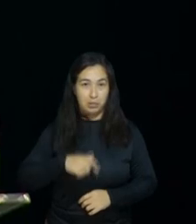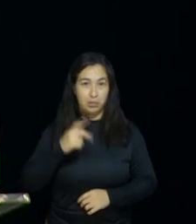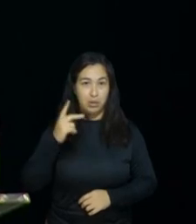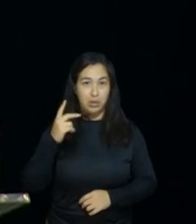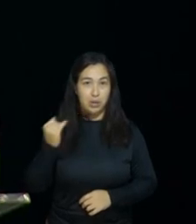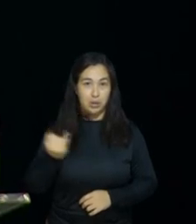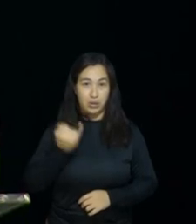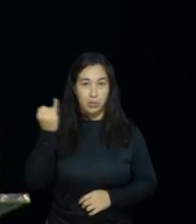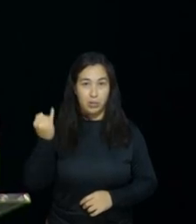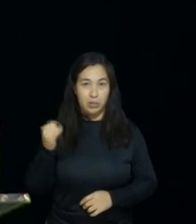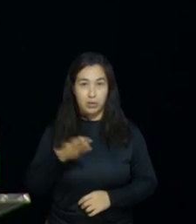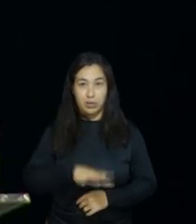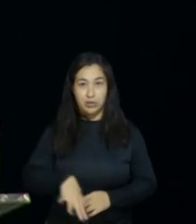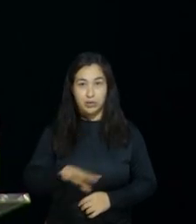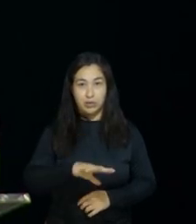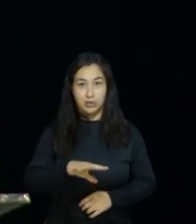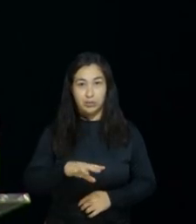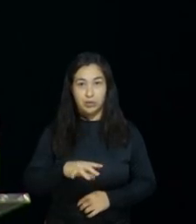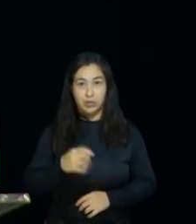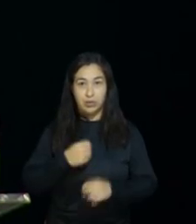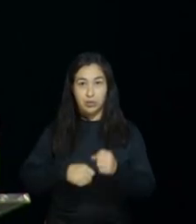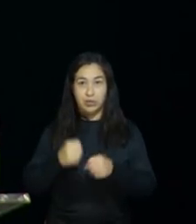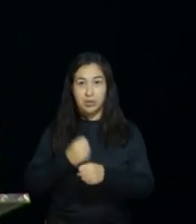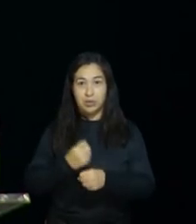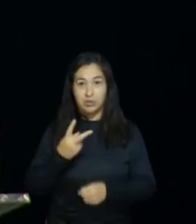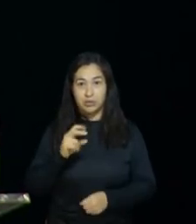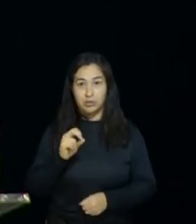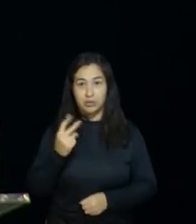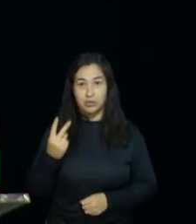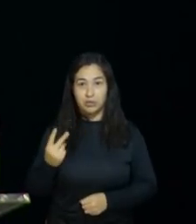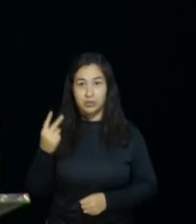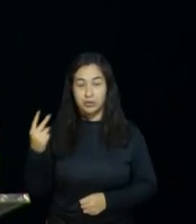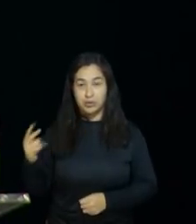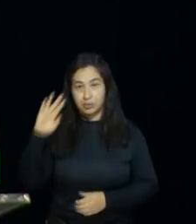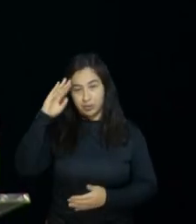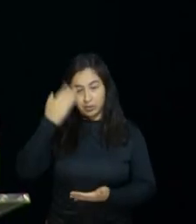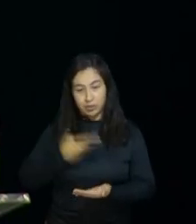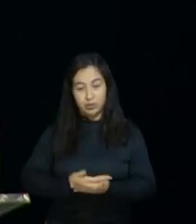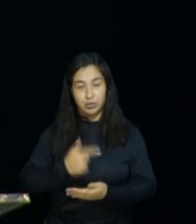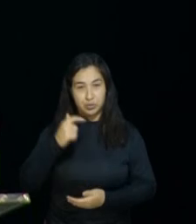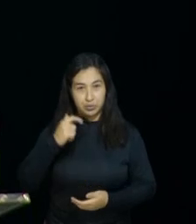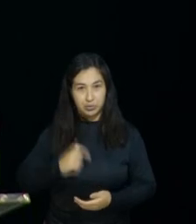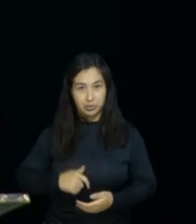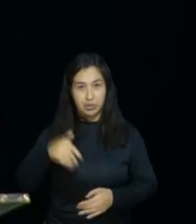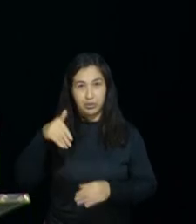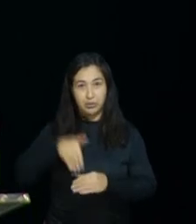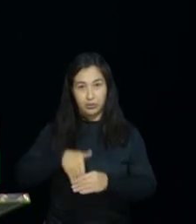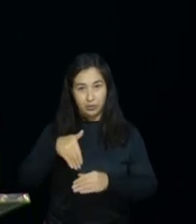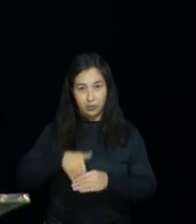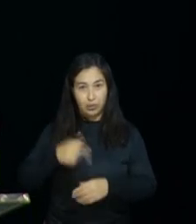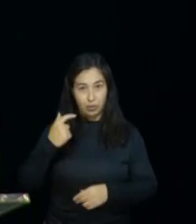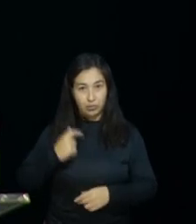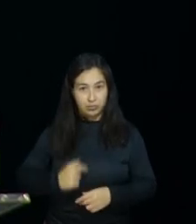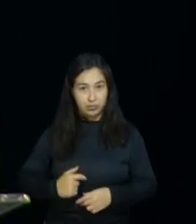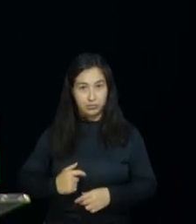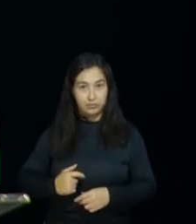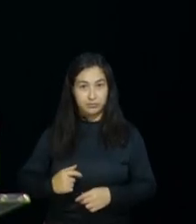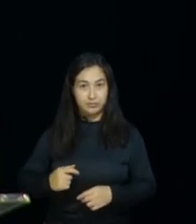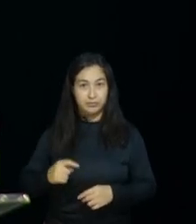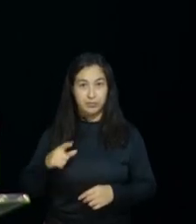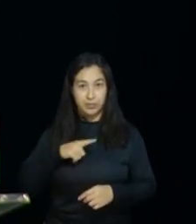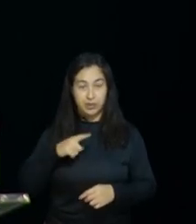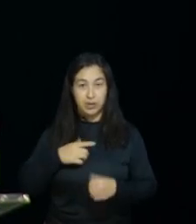para o público que lá em 2022 acreditou no André de Oliveira, votou no André de Oliveira, que está ligado aos nossos princípios e